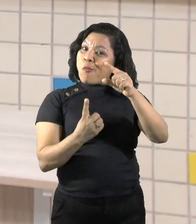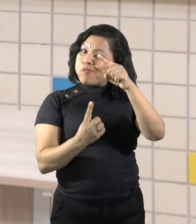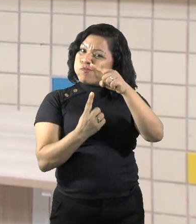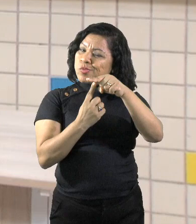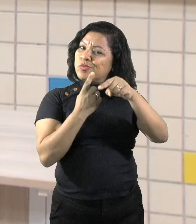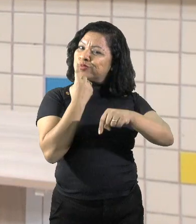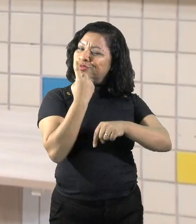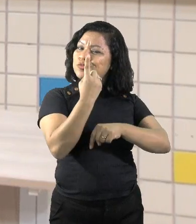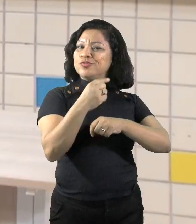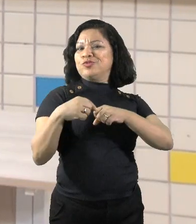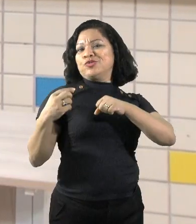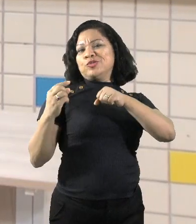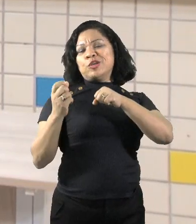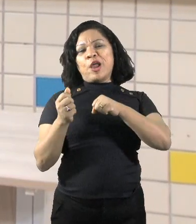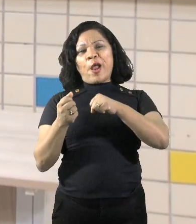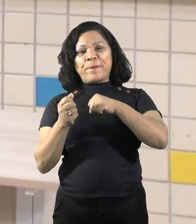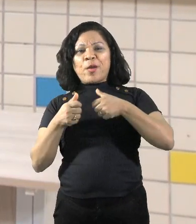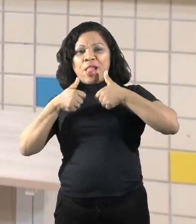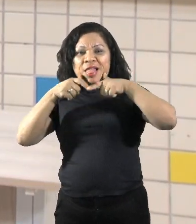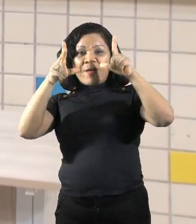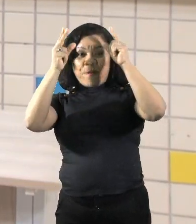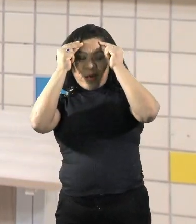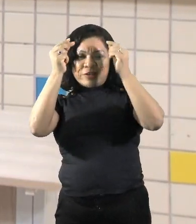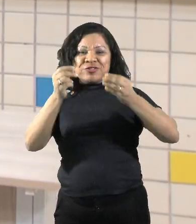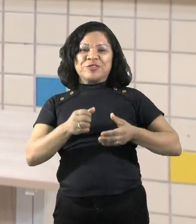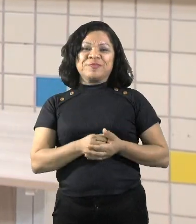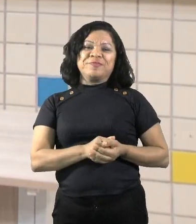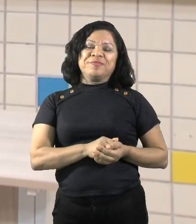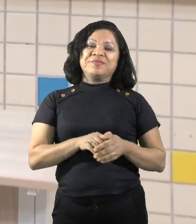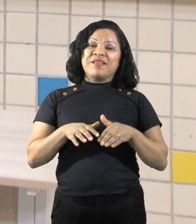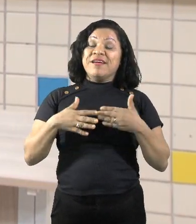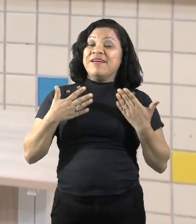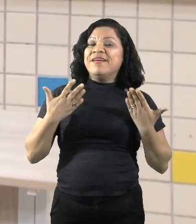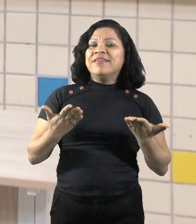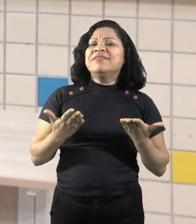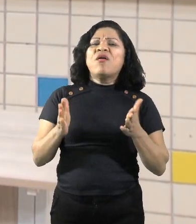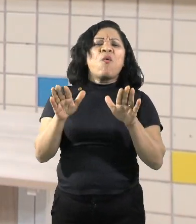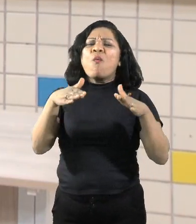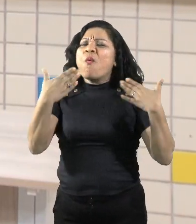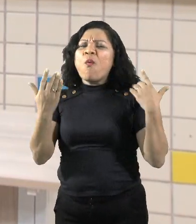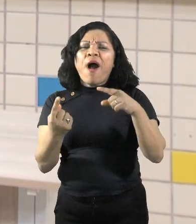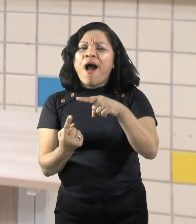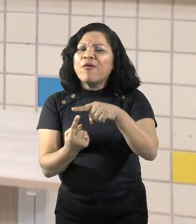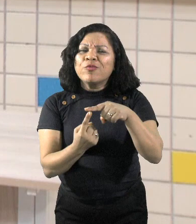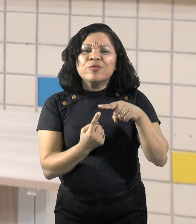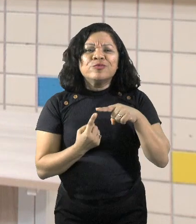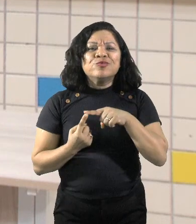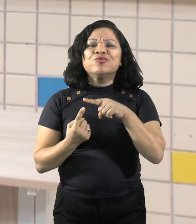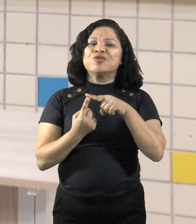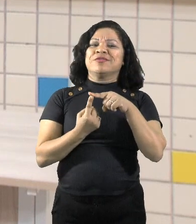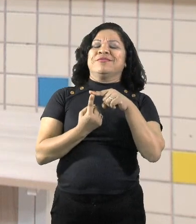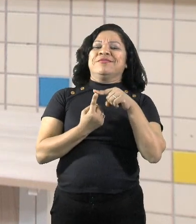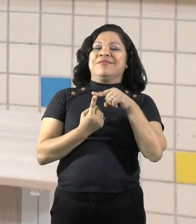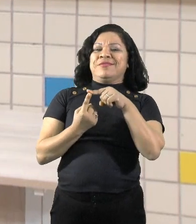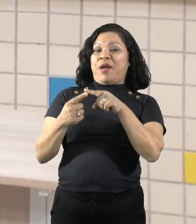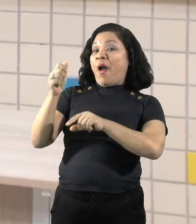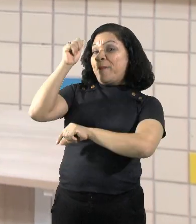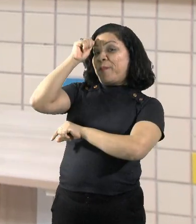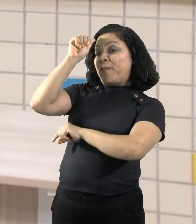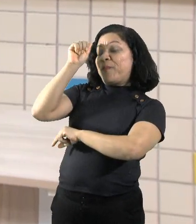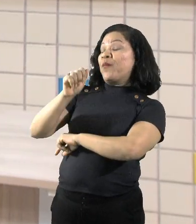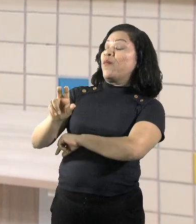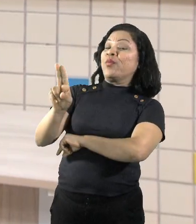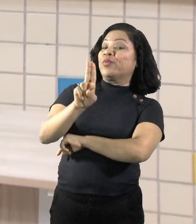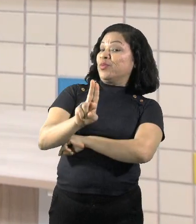sabem. Qual foi o tipo de linguagem? Qual foi o tipo de linguagem que o autor usou